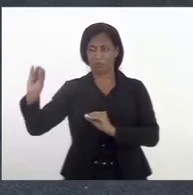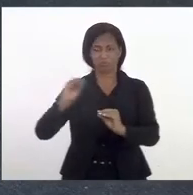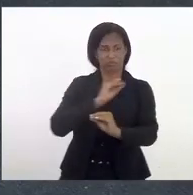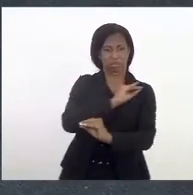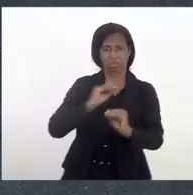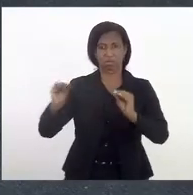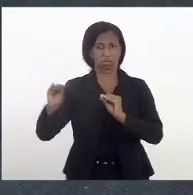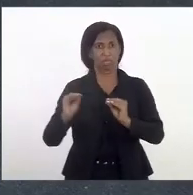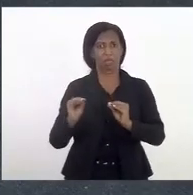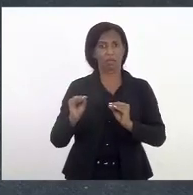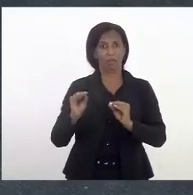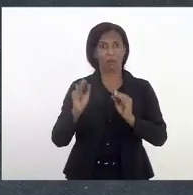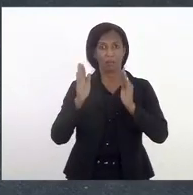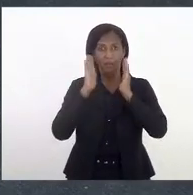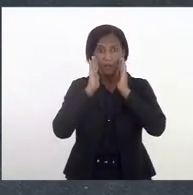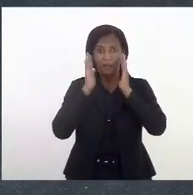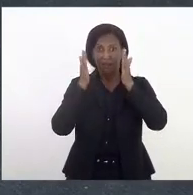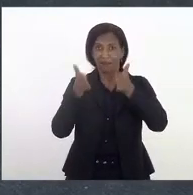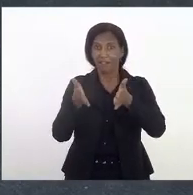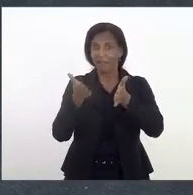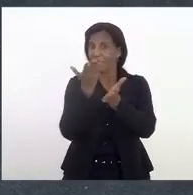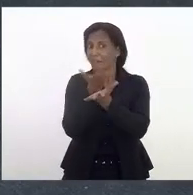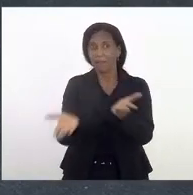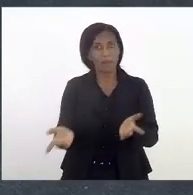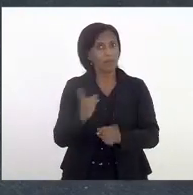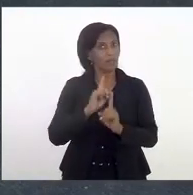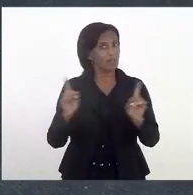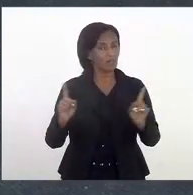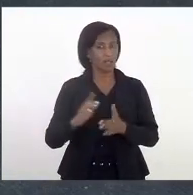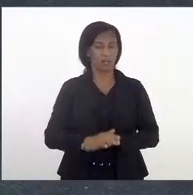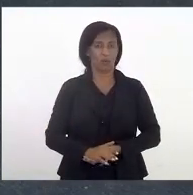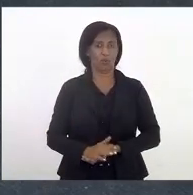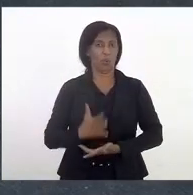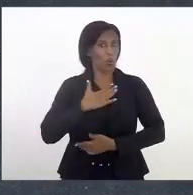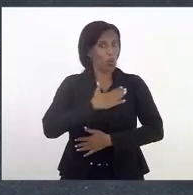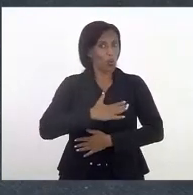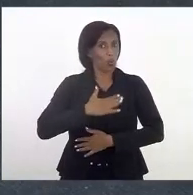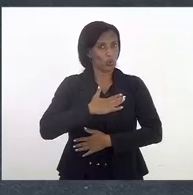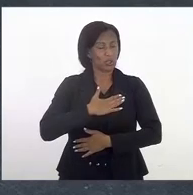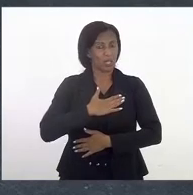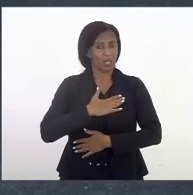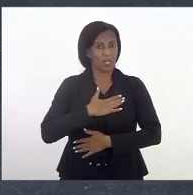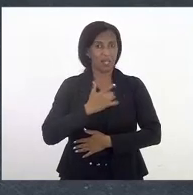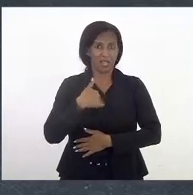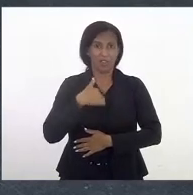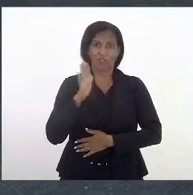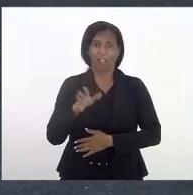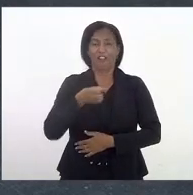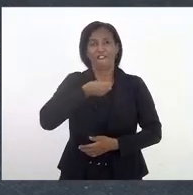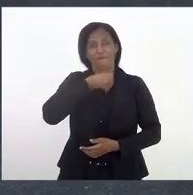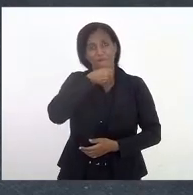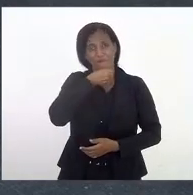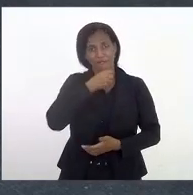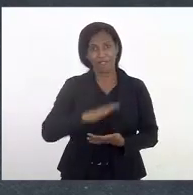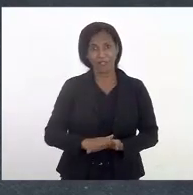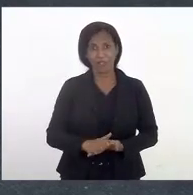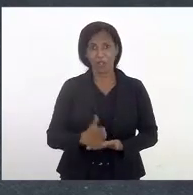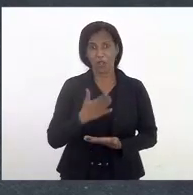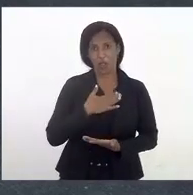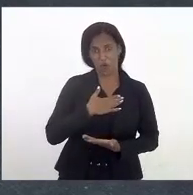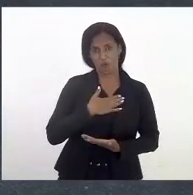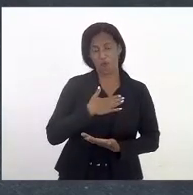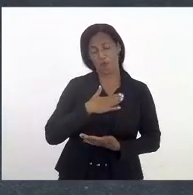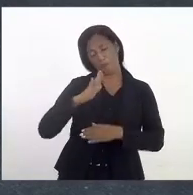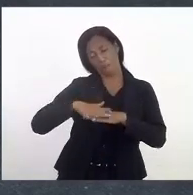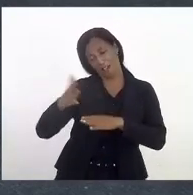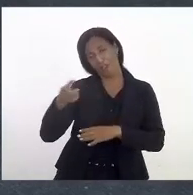fazer mudar de direção a gostar por gostar Até porque eu sou velho gosto mais